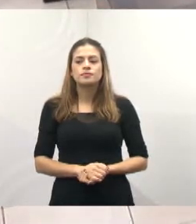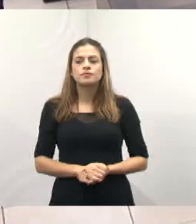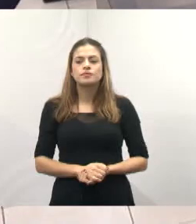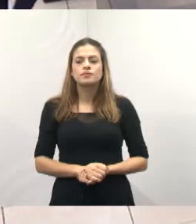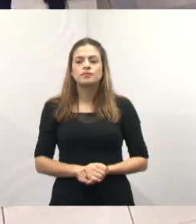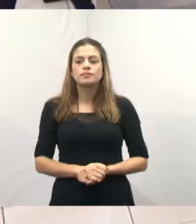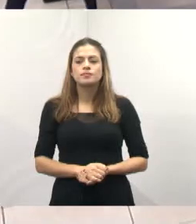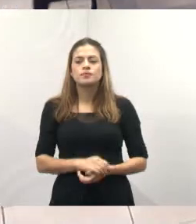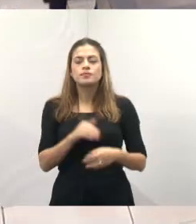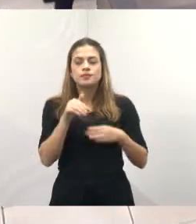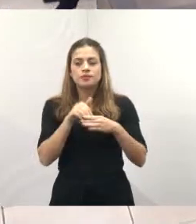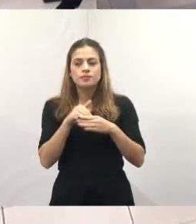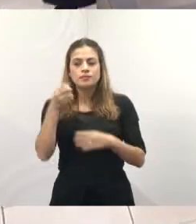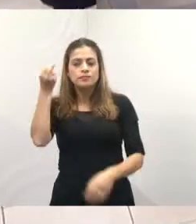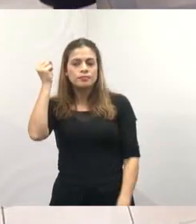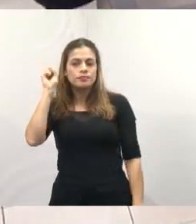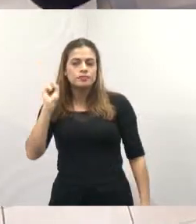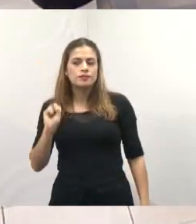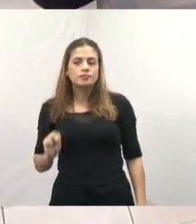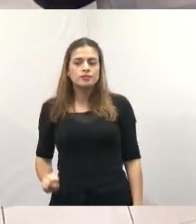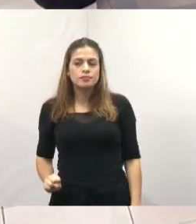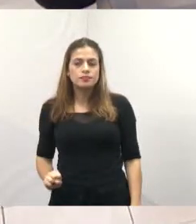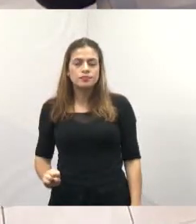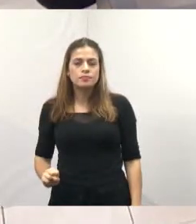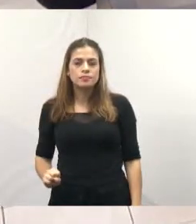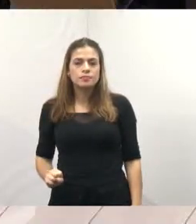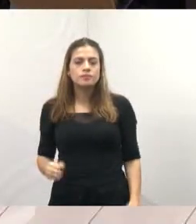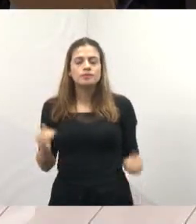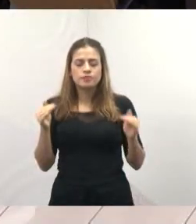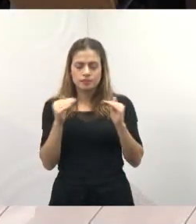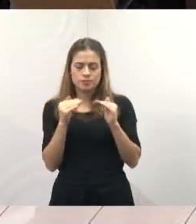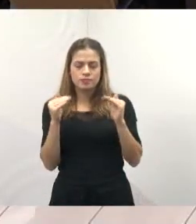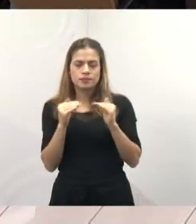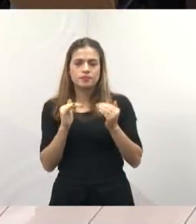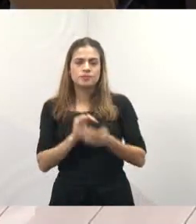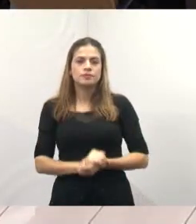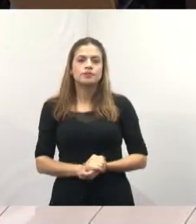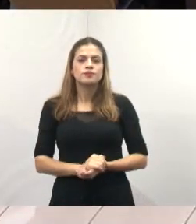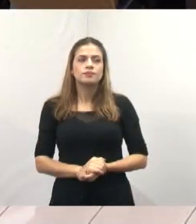Como vota a vereadora Sônia Patas da Amizade? Sou a favor.